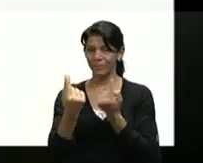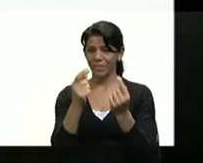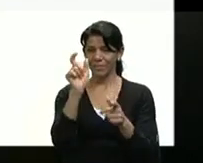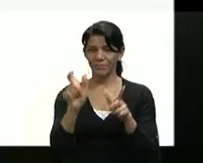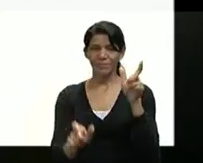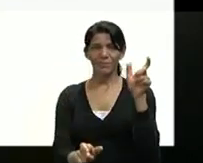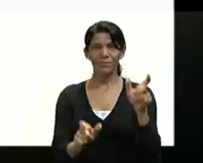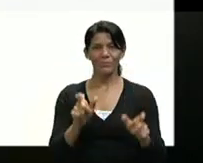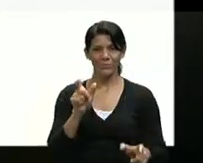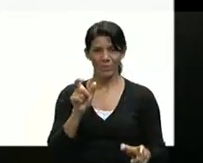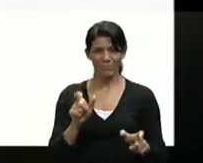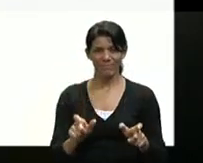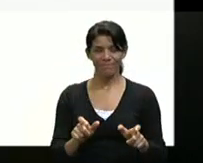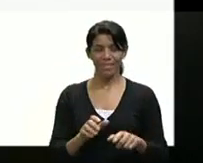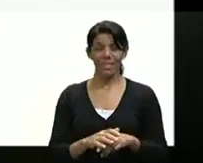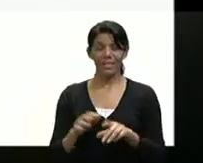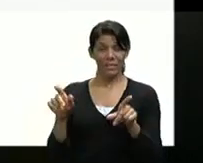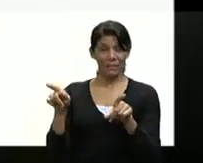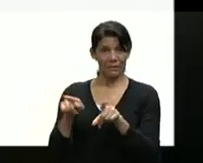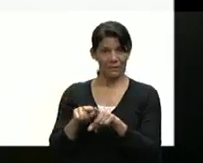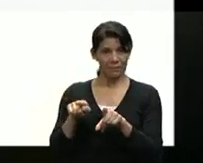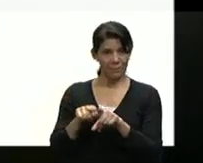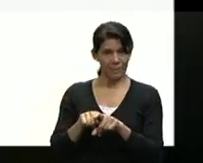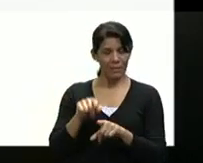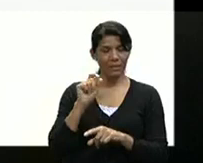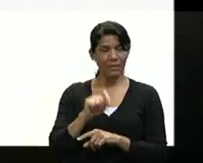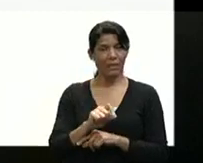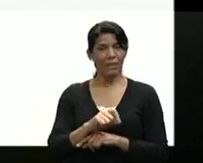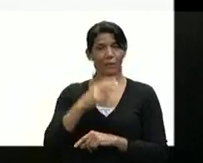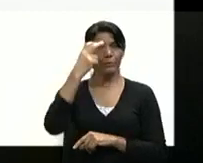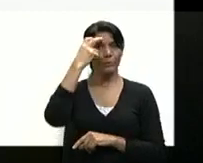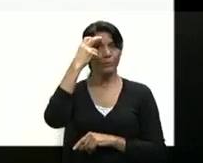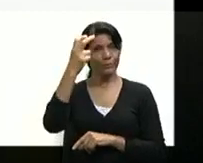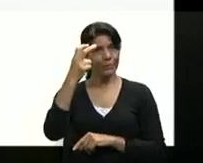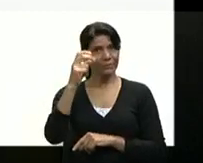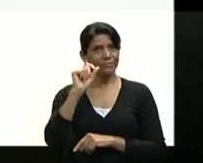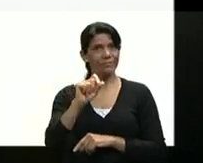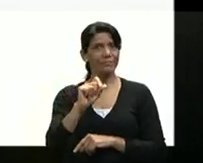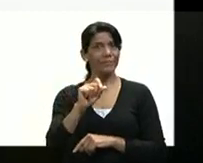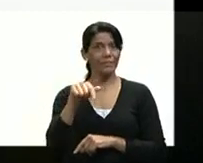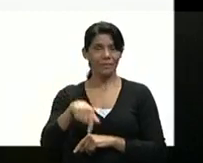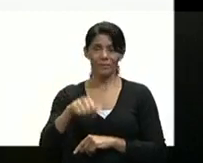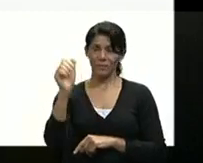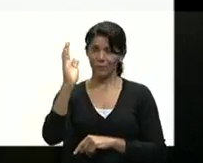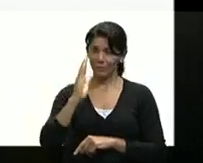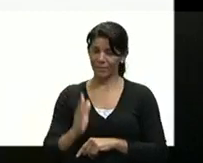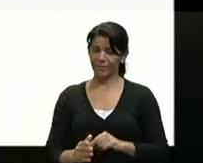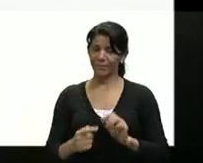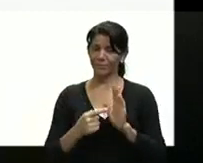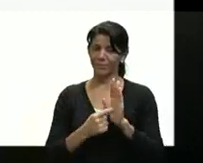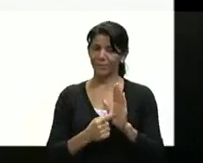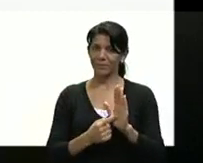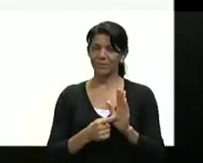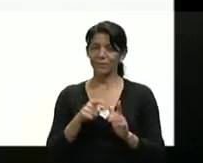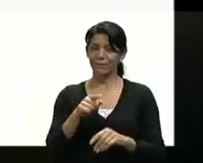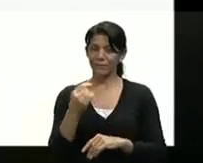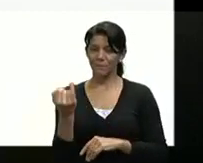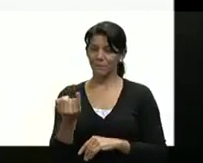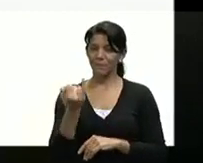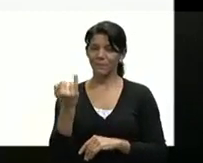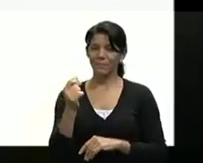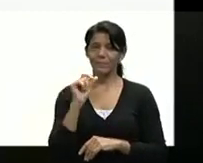muitas pessoas. Além disso, os aspectos culturais. E aqui no Brasil a gente destaca um muito